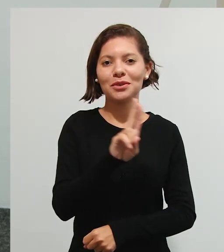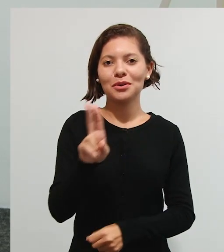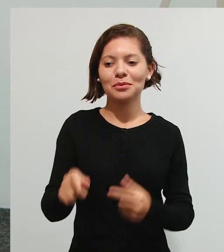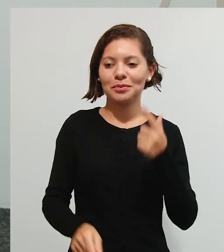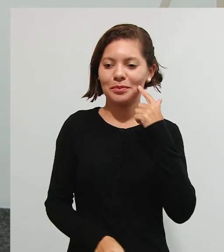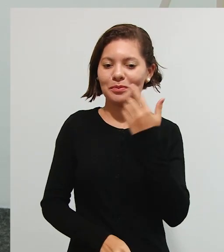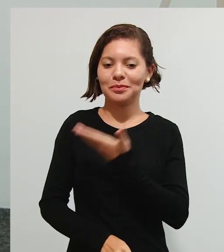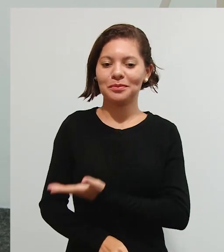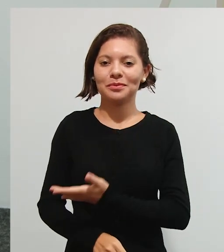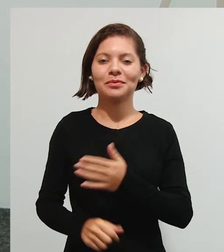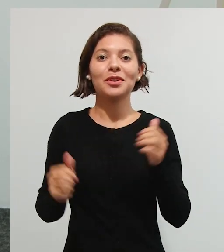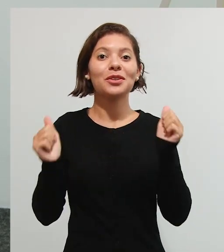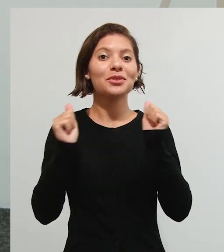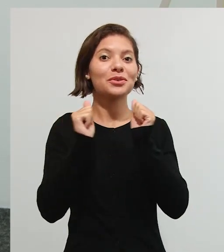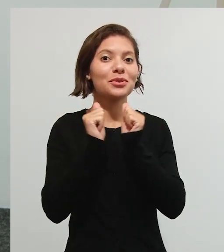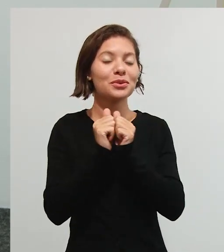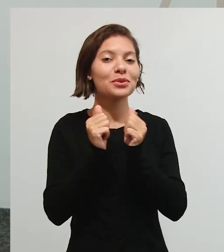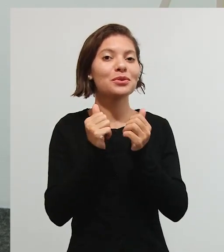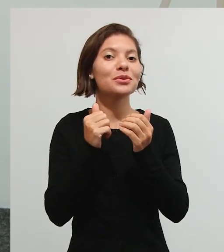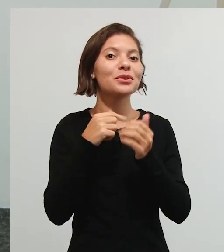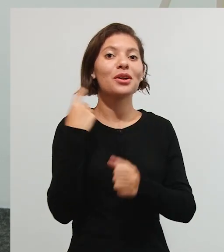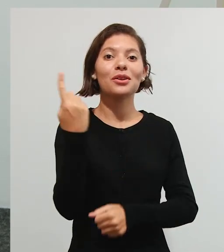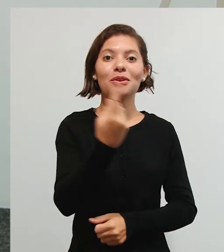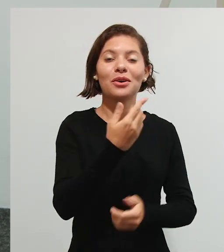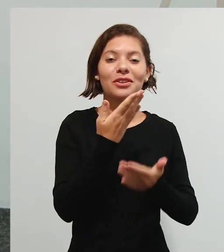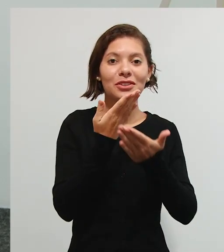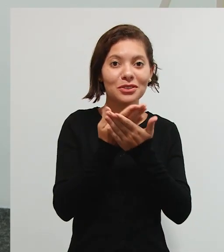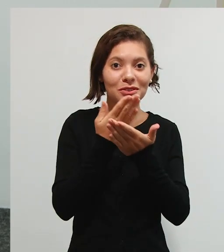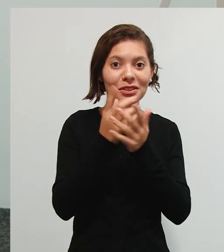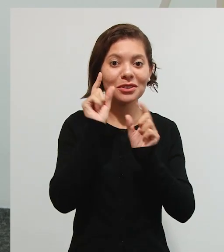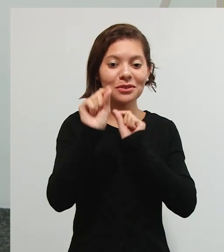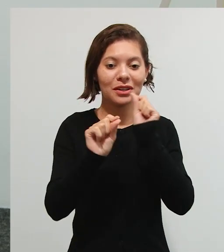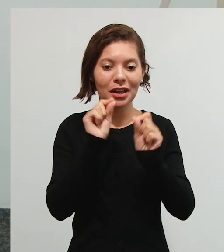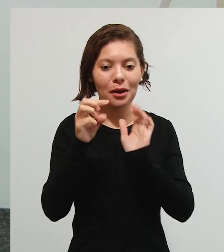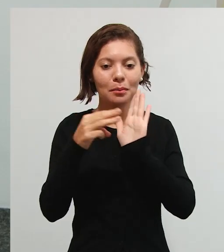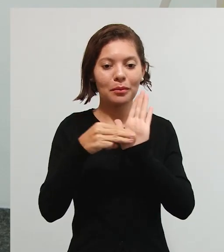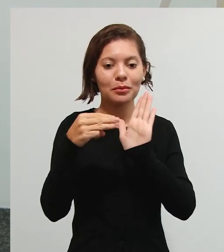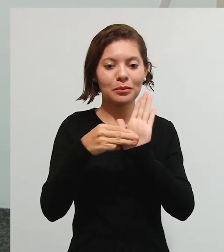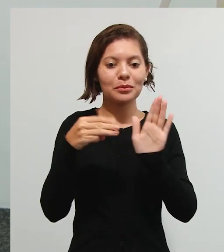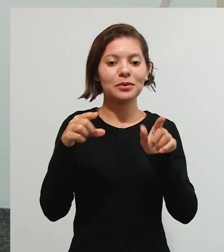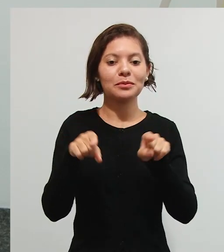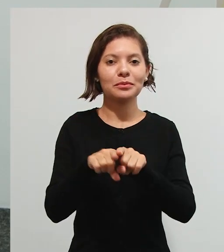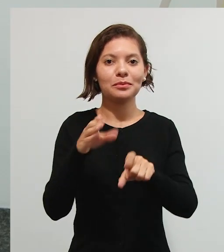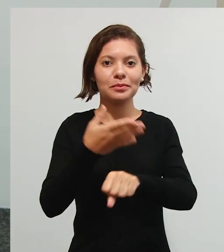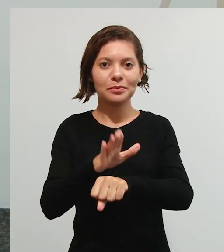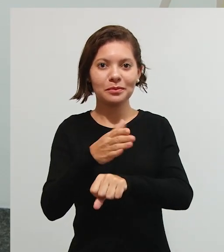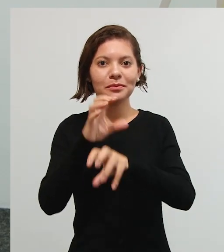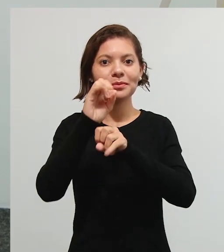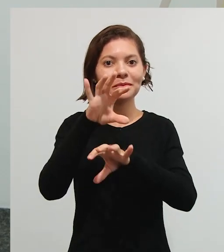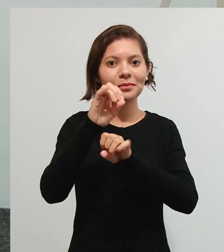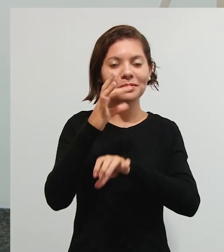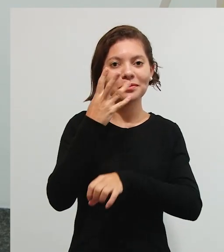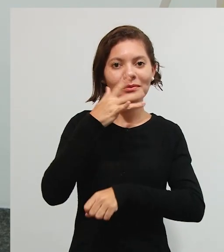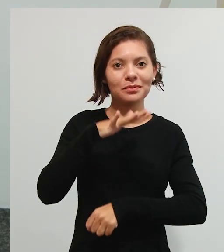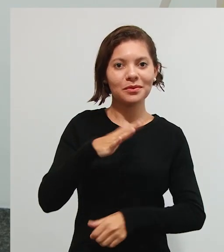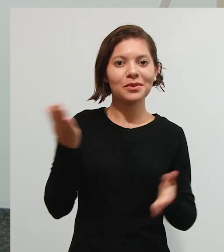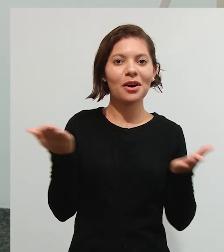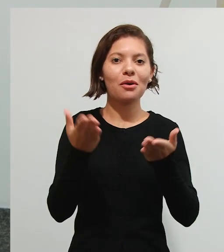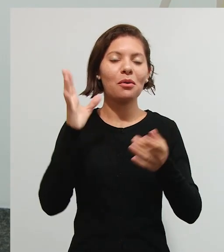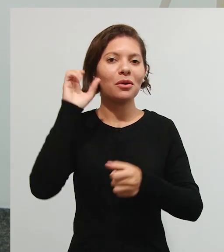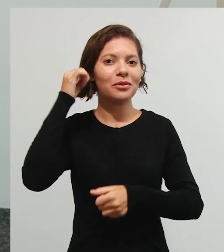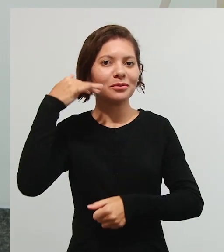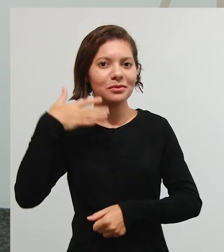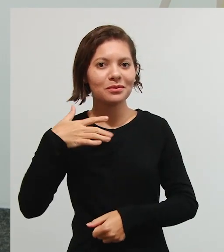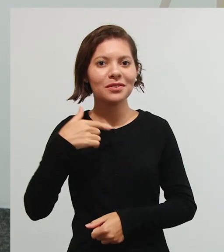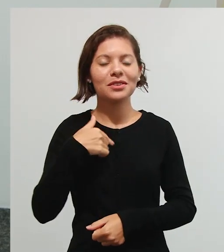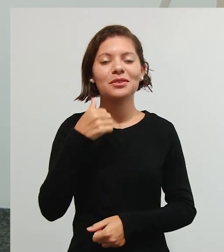Anabela Barbosa. Juntinhos estamos na jornada de metodologias e práticas da educação infantil. Passarei a minha audiodescrição.